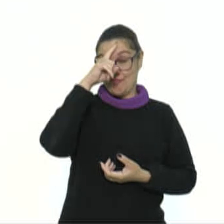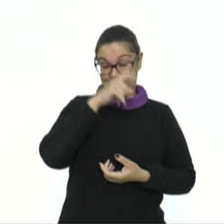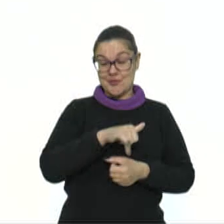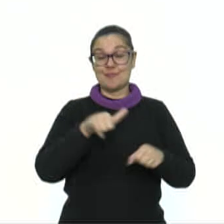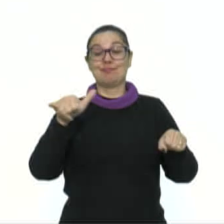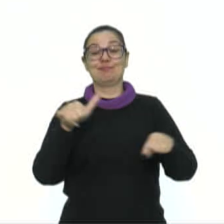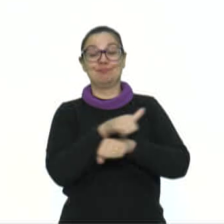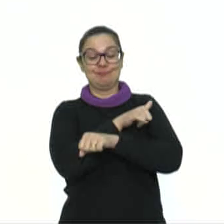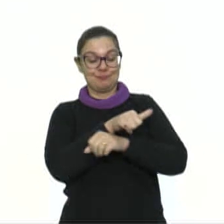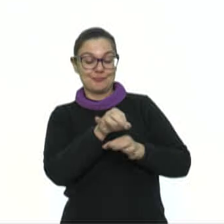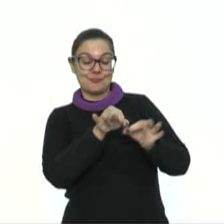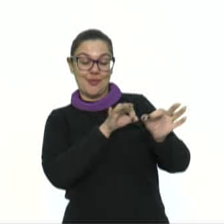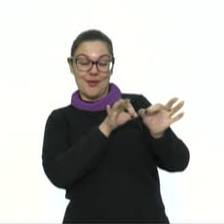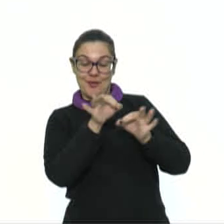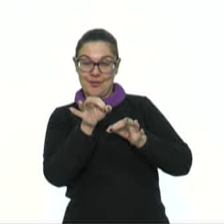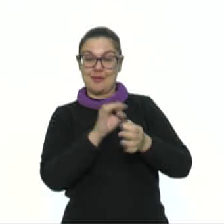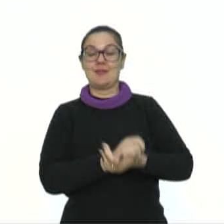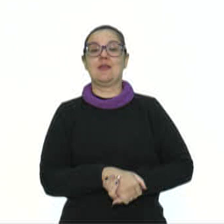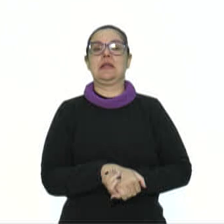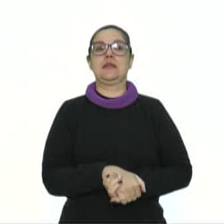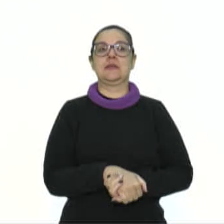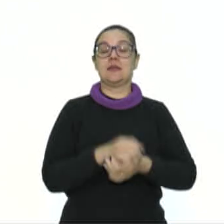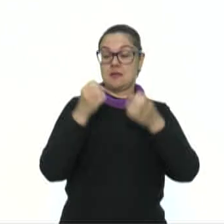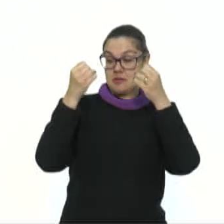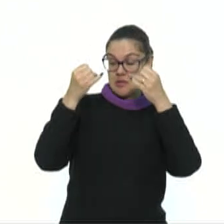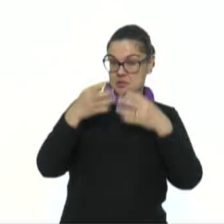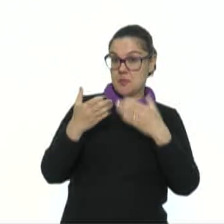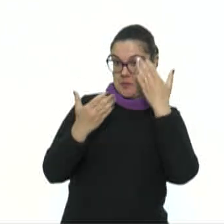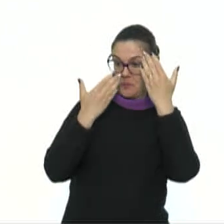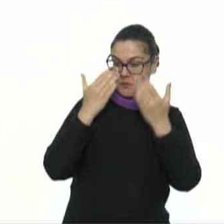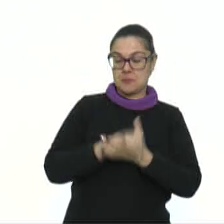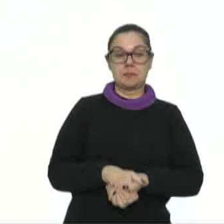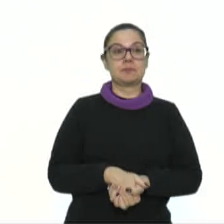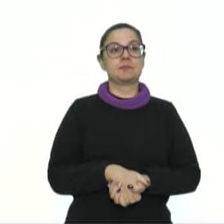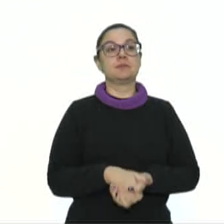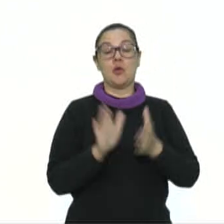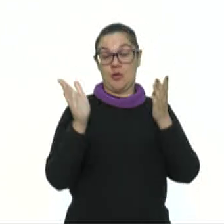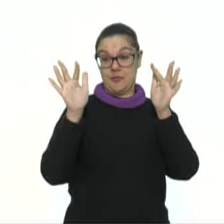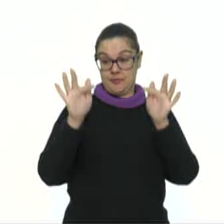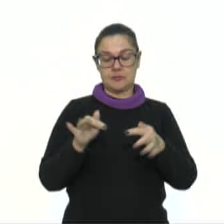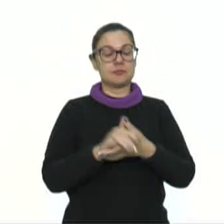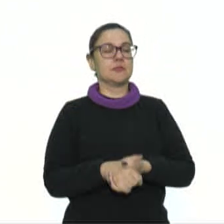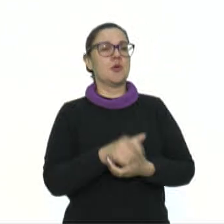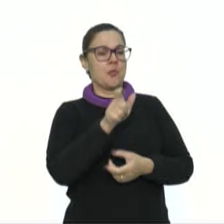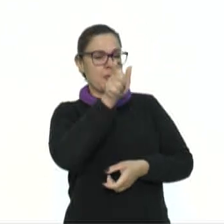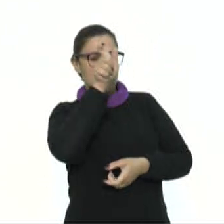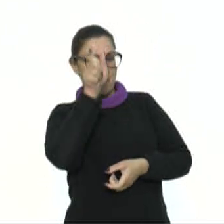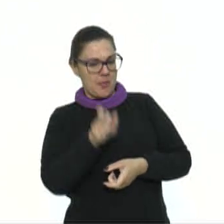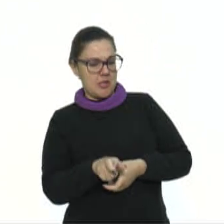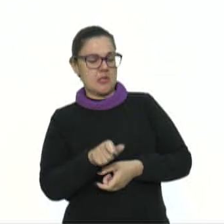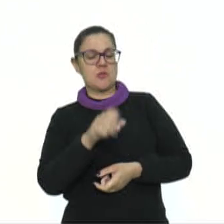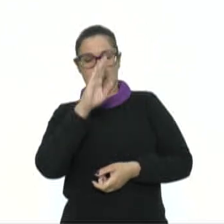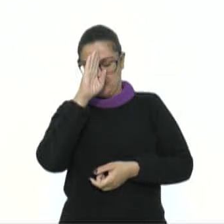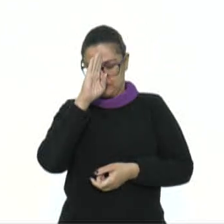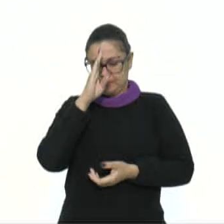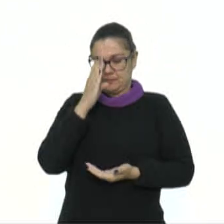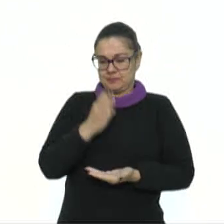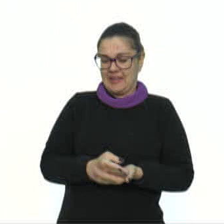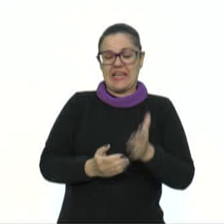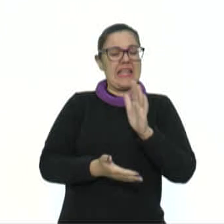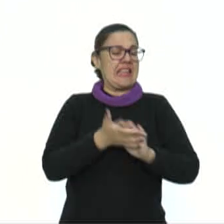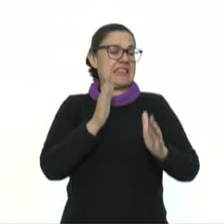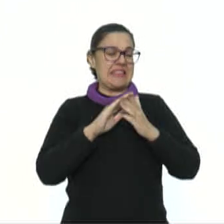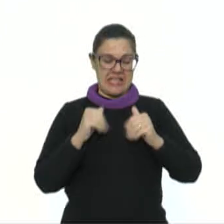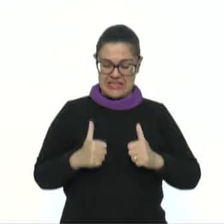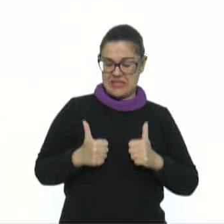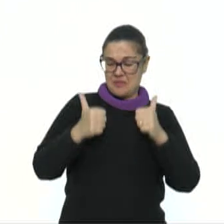difíceis de serem articuladas, né, explica a psicóloga. 14, para fechar. Uma pessoa que, por exemplo, acredita que nada dá